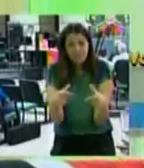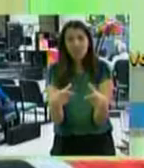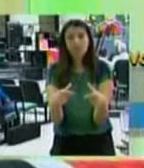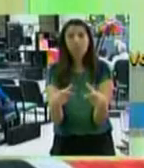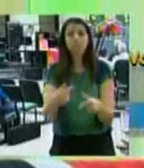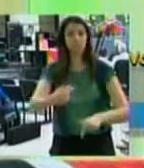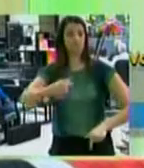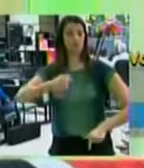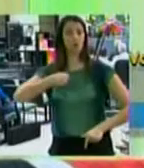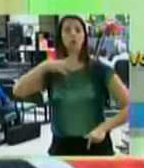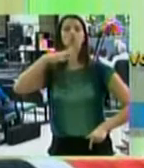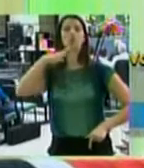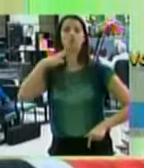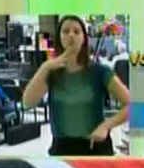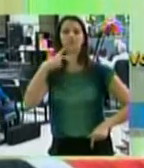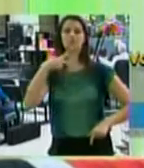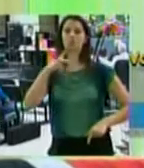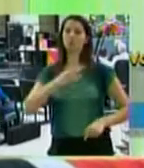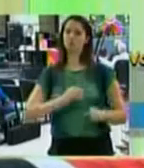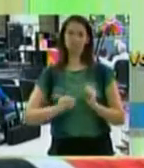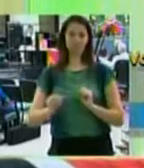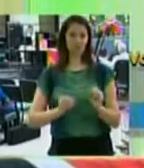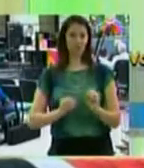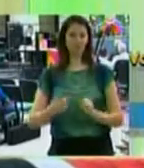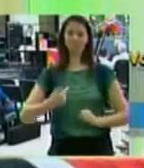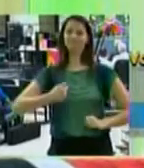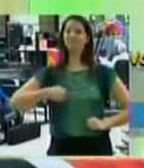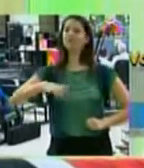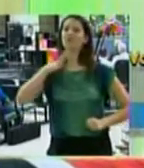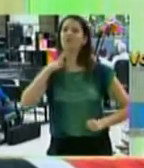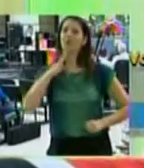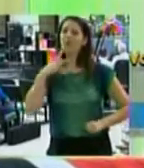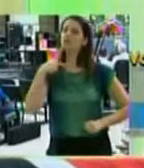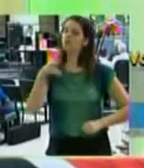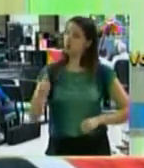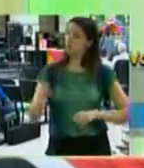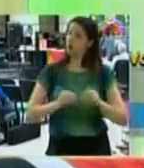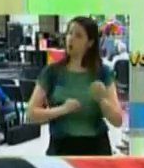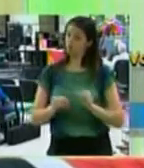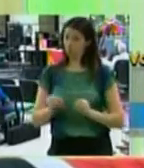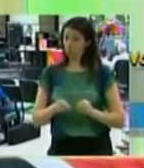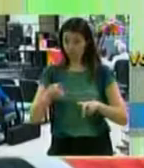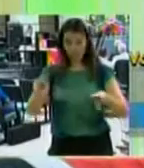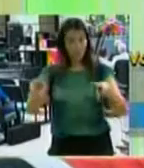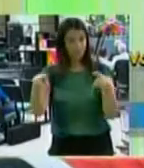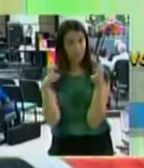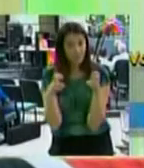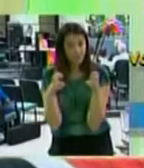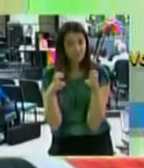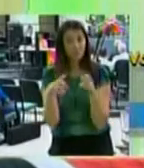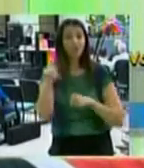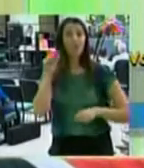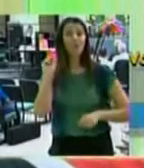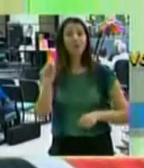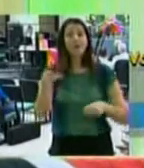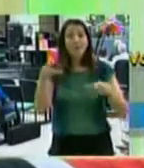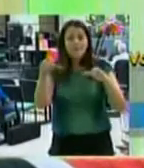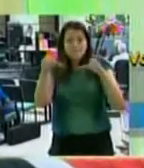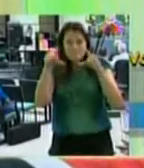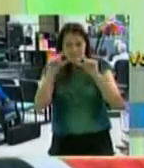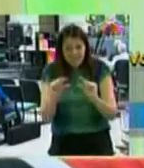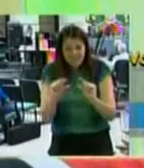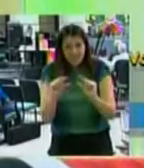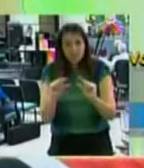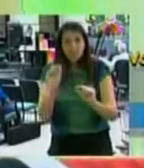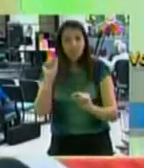eu conheço as tuas obras. Eu conheço as tuas obras. Perceberam, senhores? Aquilo que é pequeno, aquilo